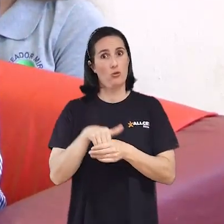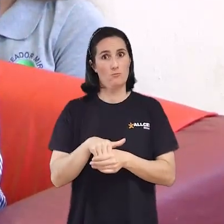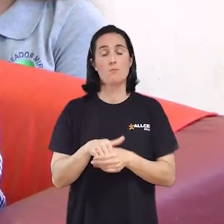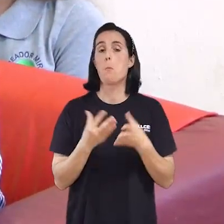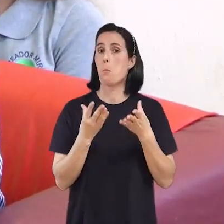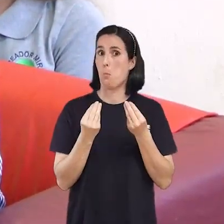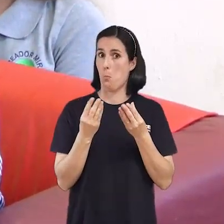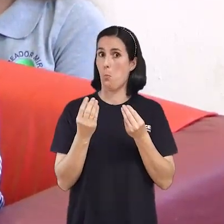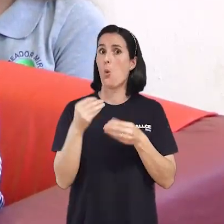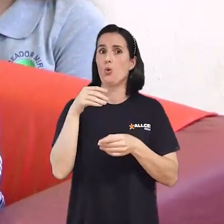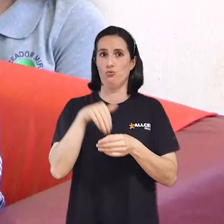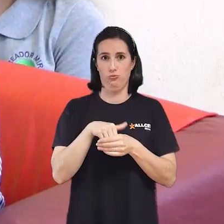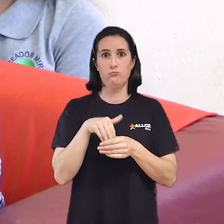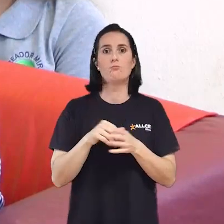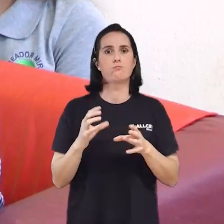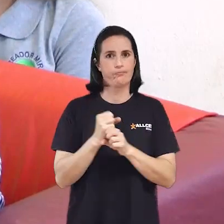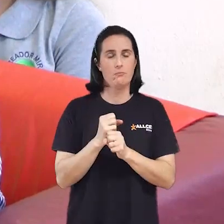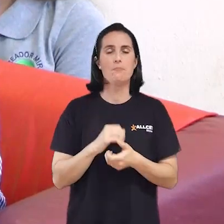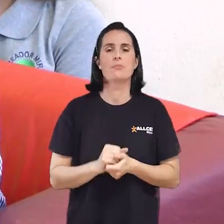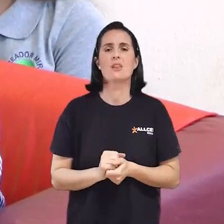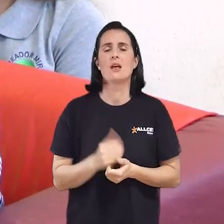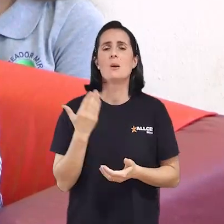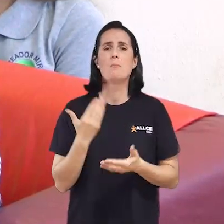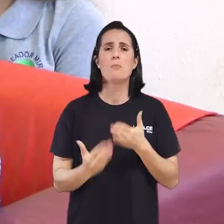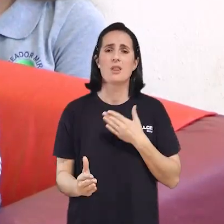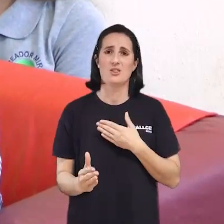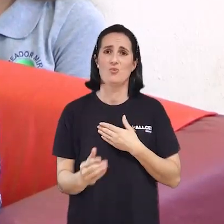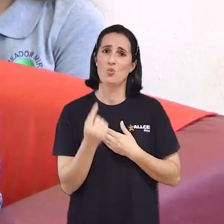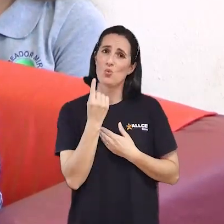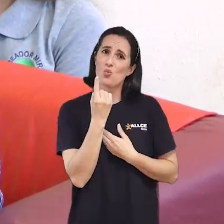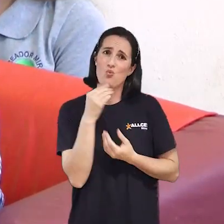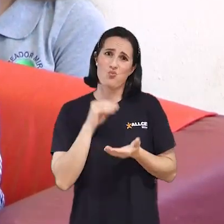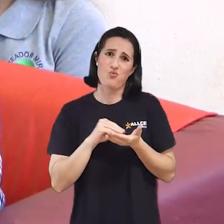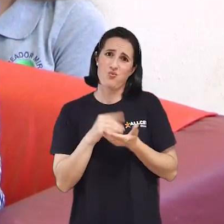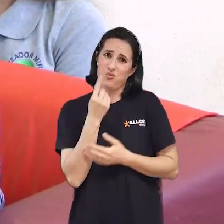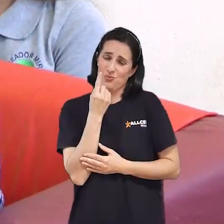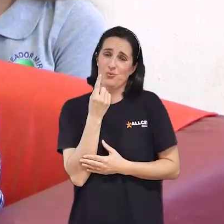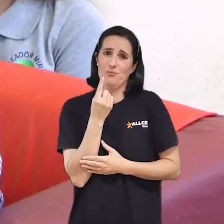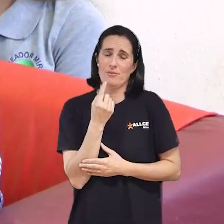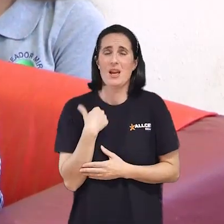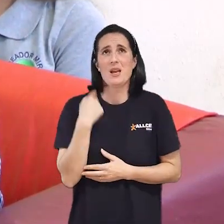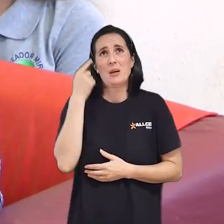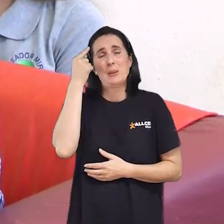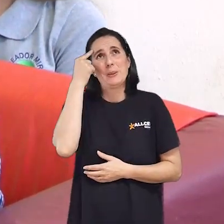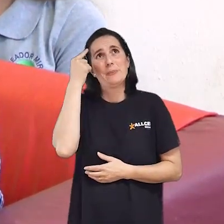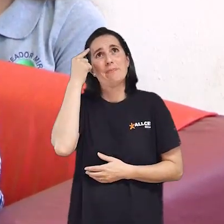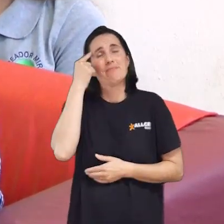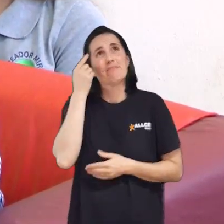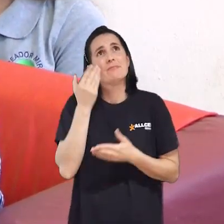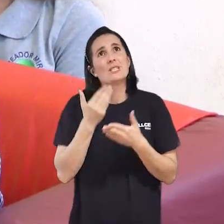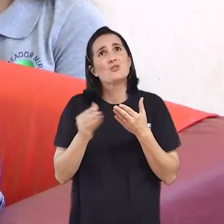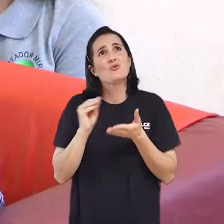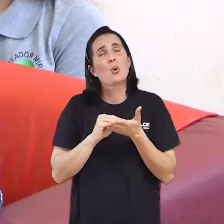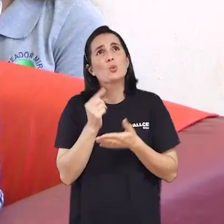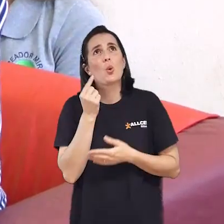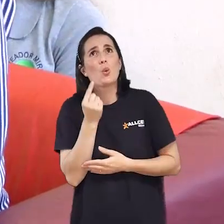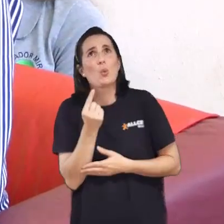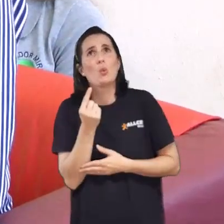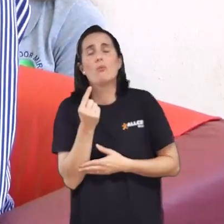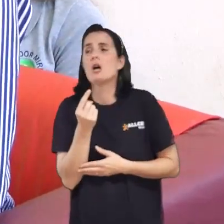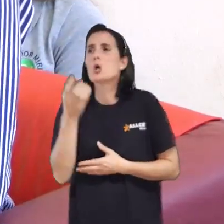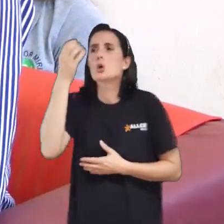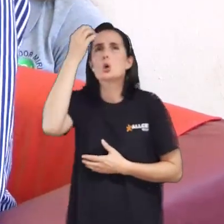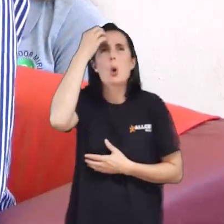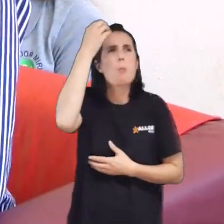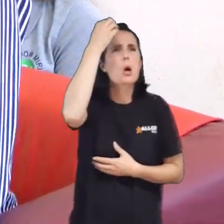pai para ter o apoio dele. Né? Quando eu fui candidato em 2008, que perdi por um voto e fui o terceiro